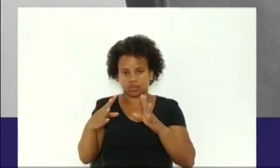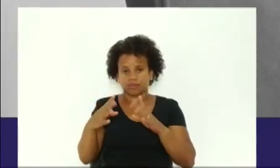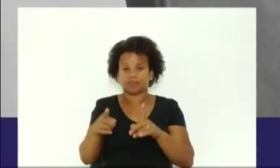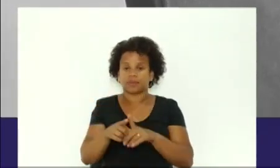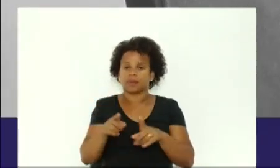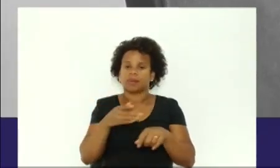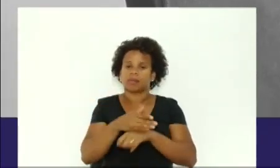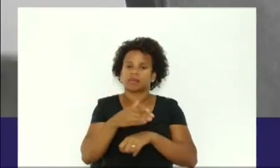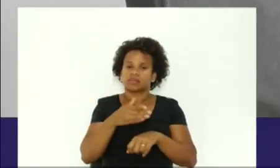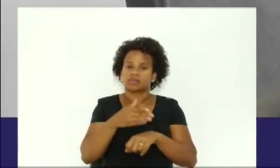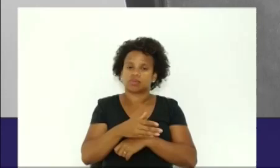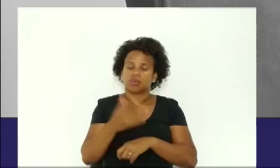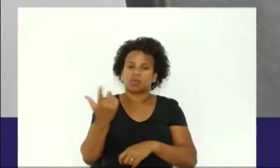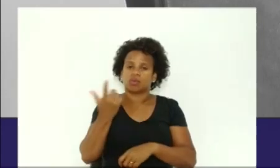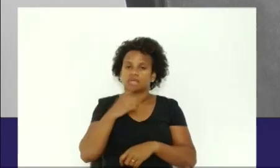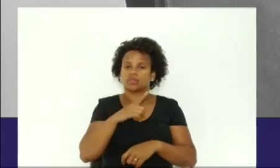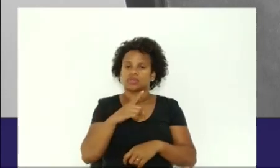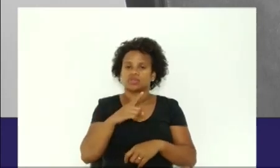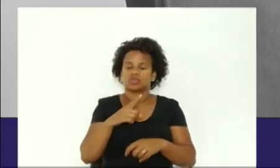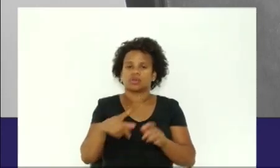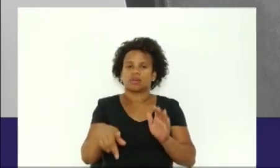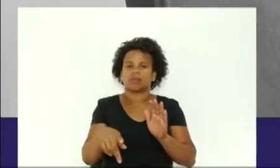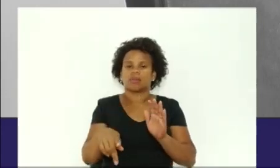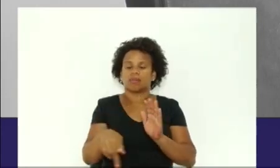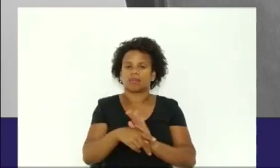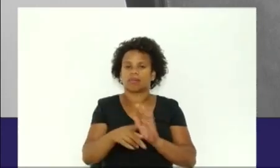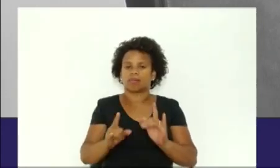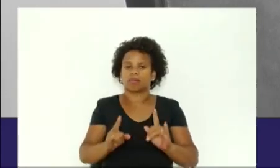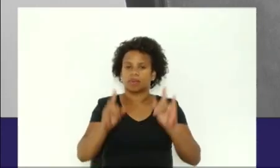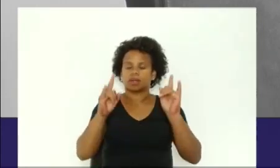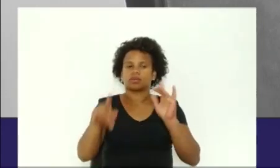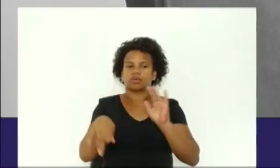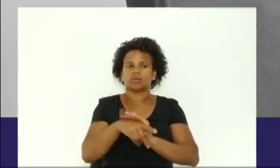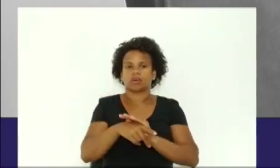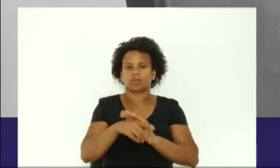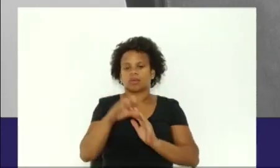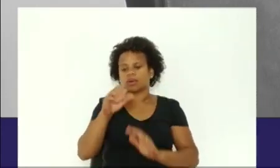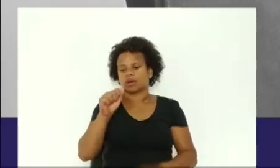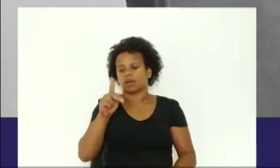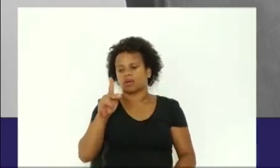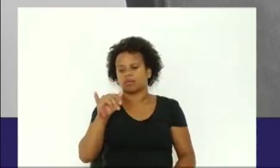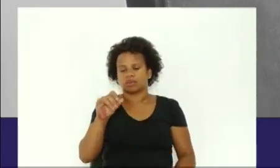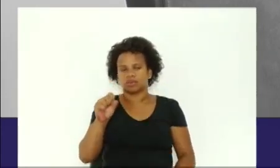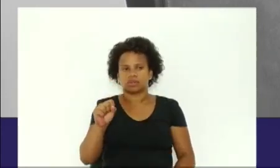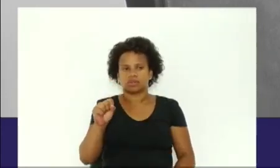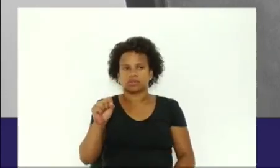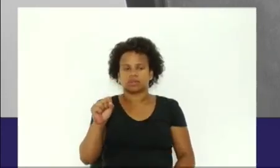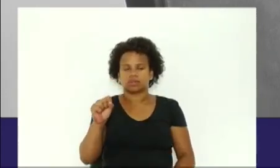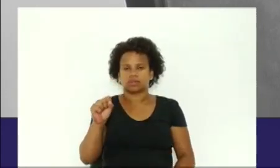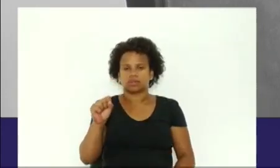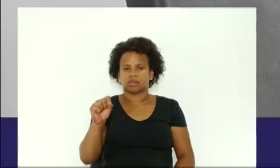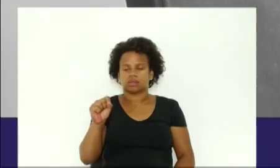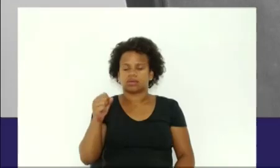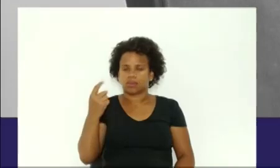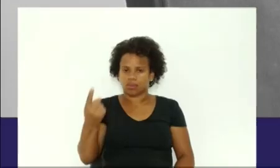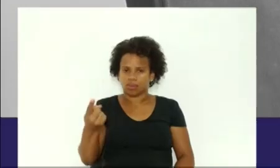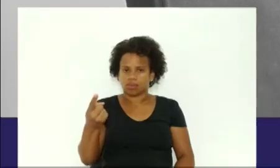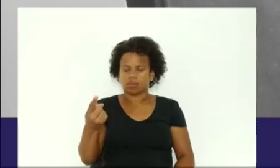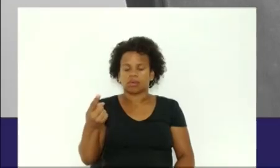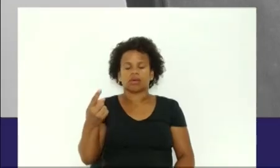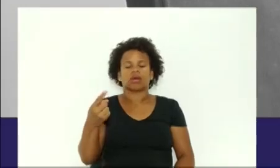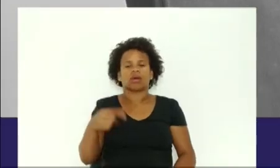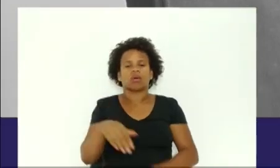da conquista de um prédio próprio para o CAPS-I, que fica na rua Velho Cardoso, CAPS 1, que fica na rua